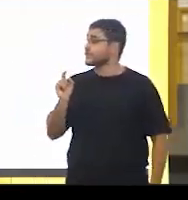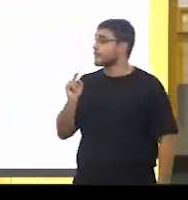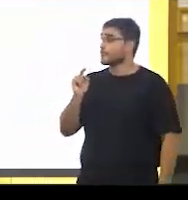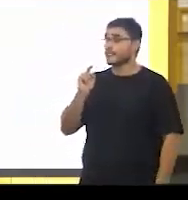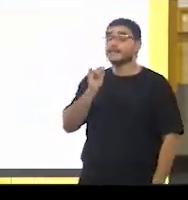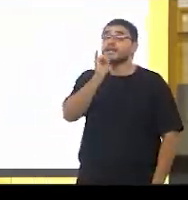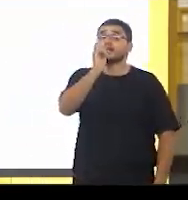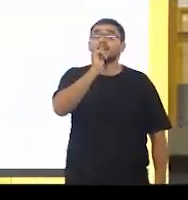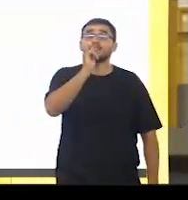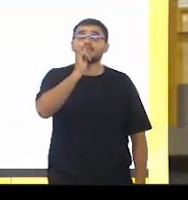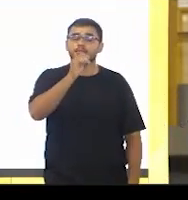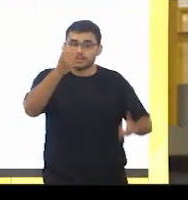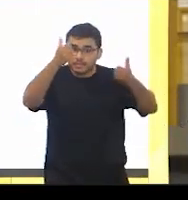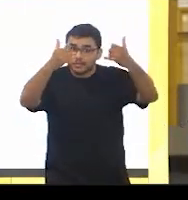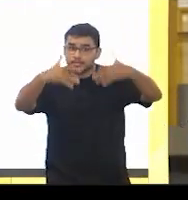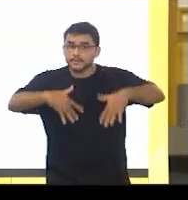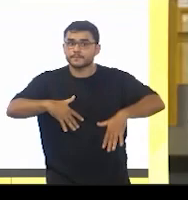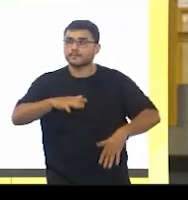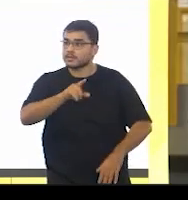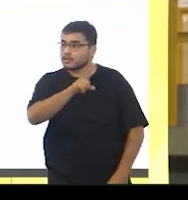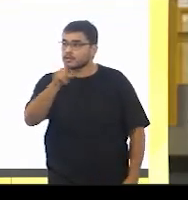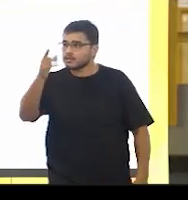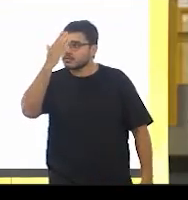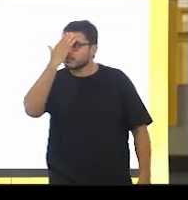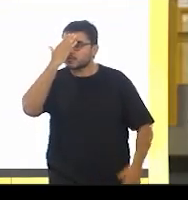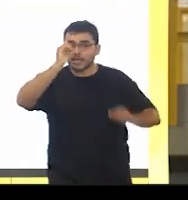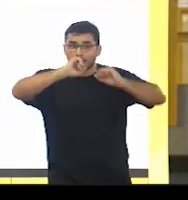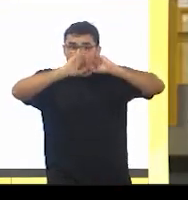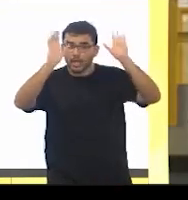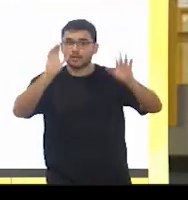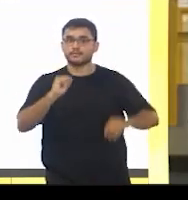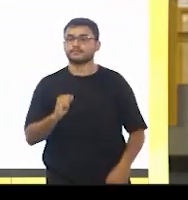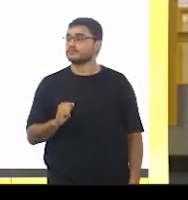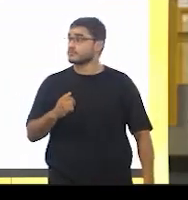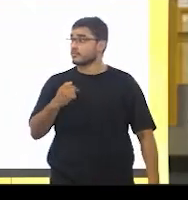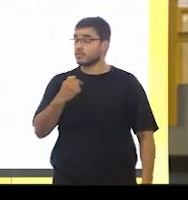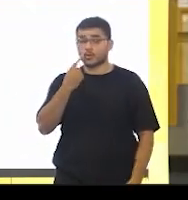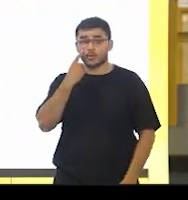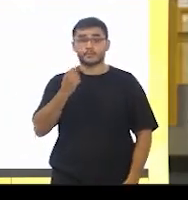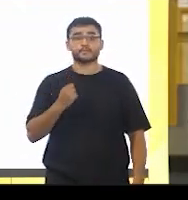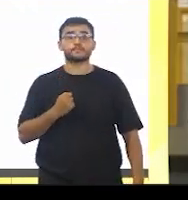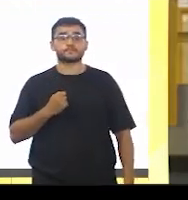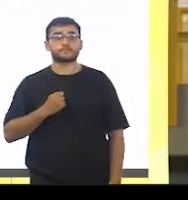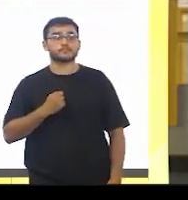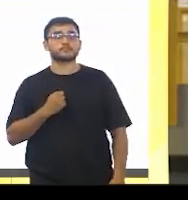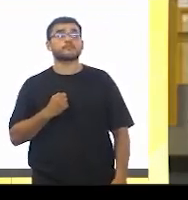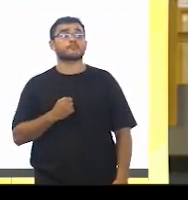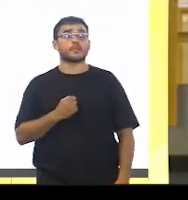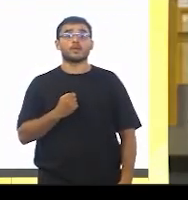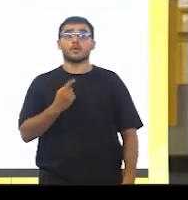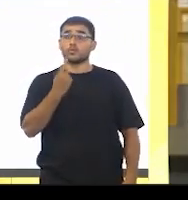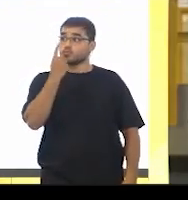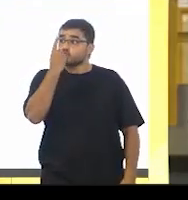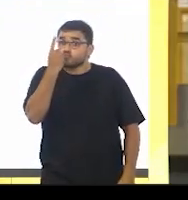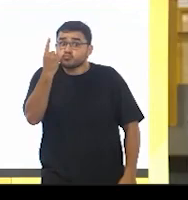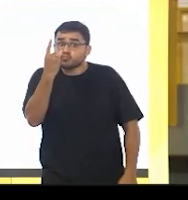Jorge está dizendo para você. De uma maneira bem simples. Olha para mim, nós temos